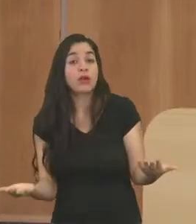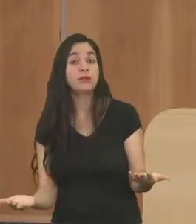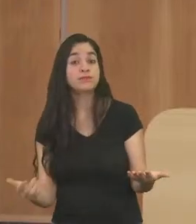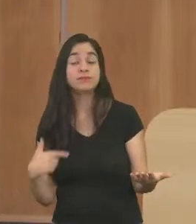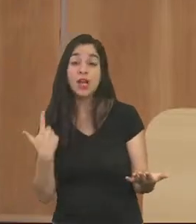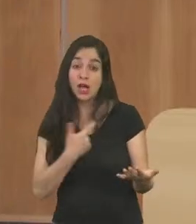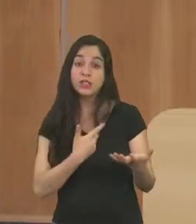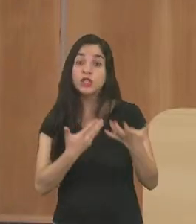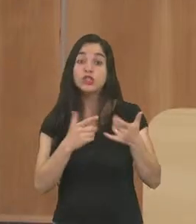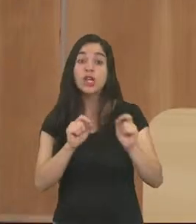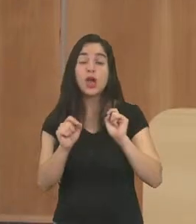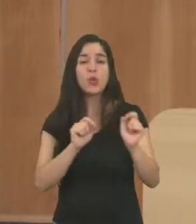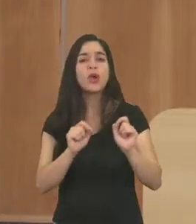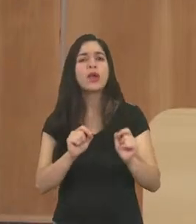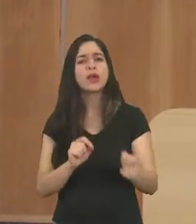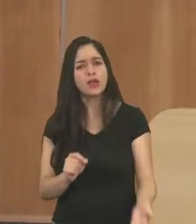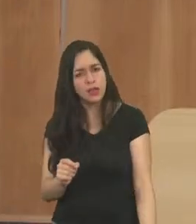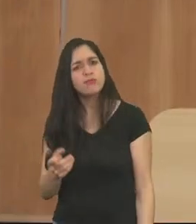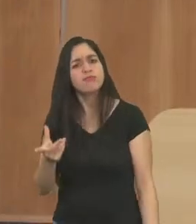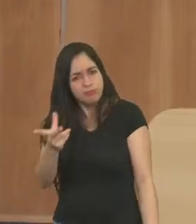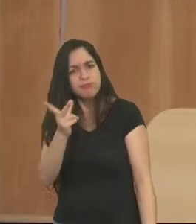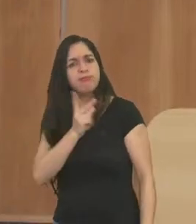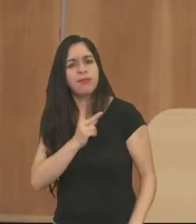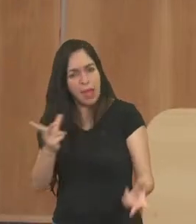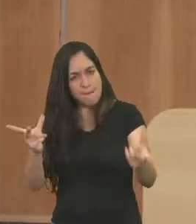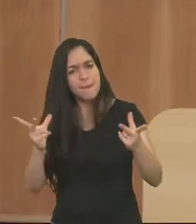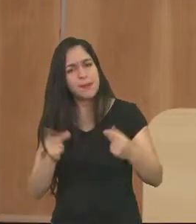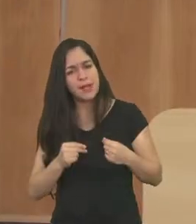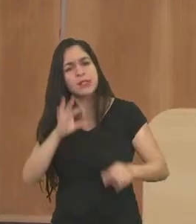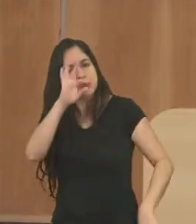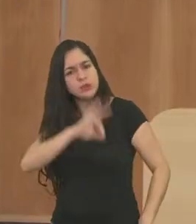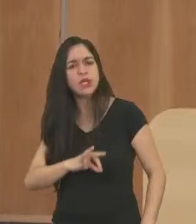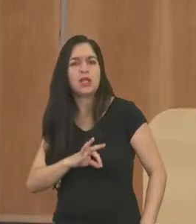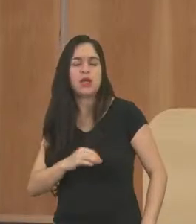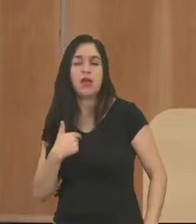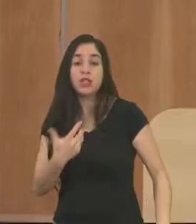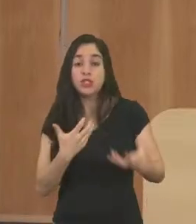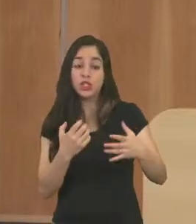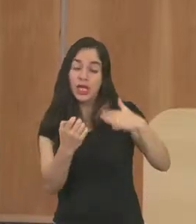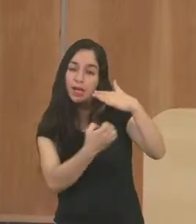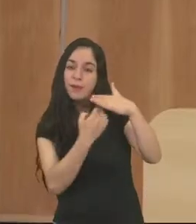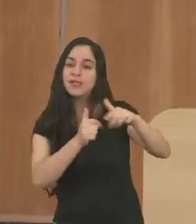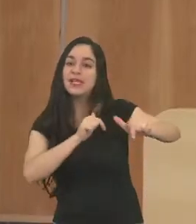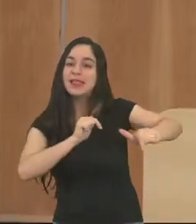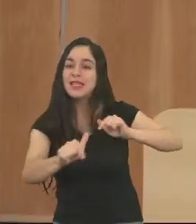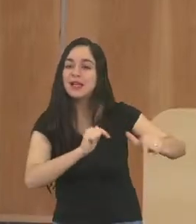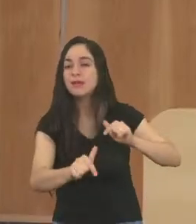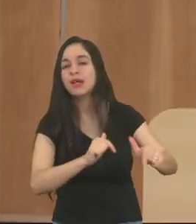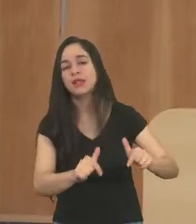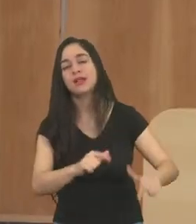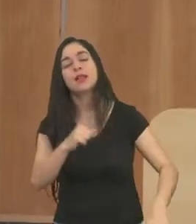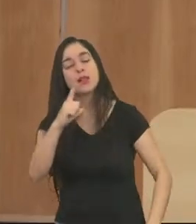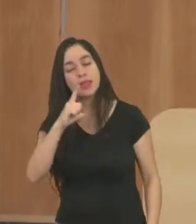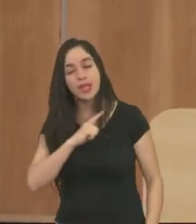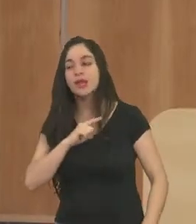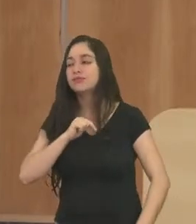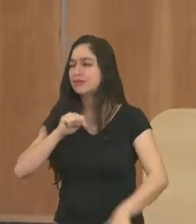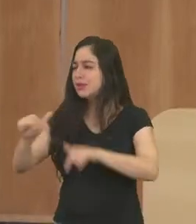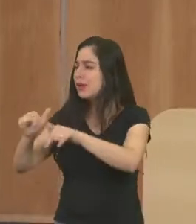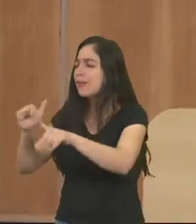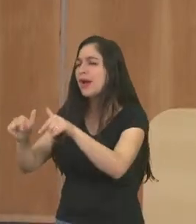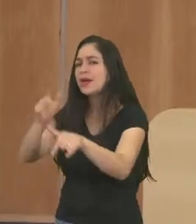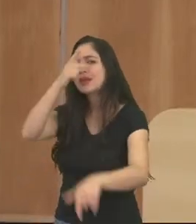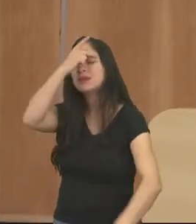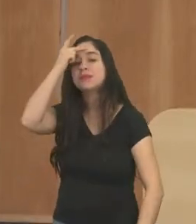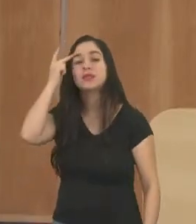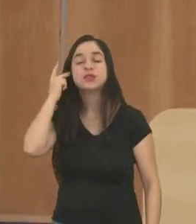queremos o pagamento dos salários, mas nós queremos a Avibras funcionando, gerando emprego, gerando renda e toda a importância que